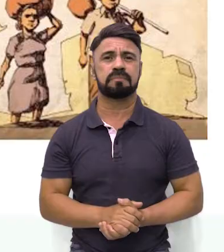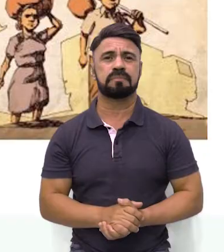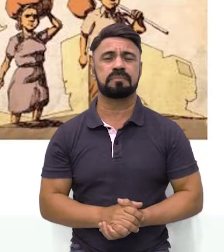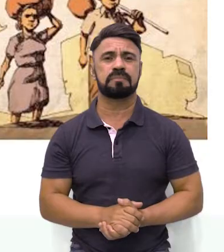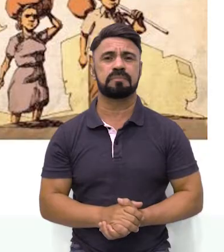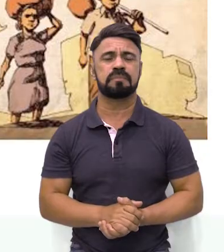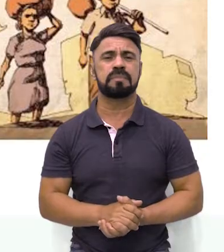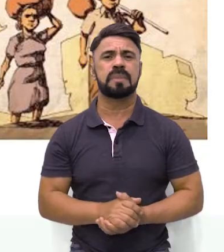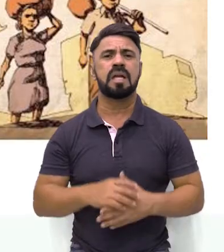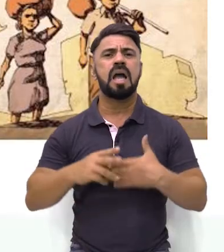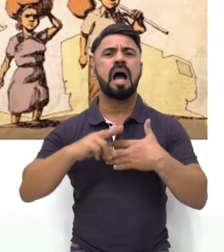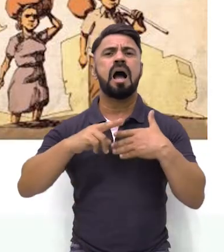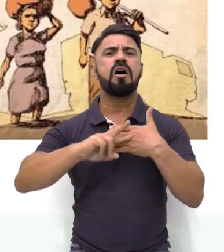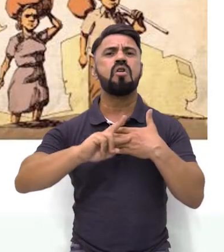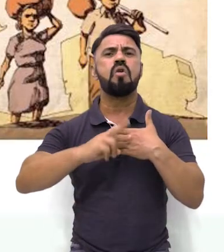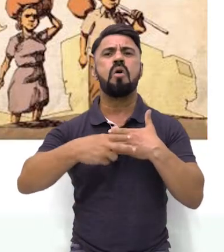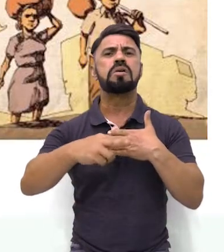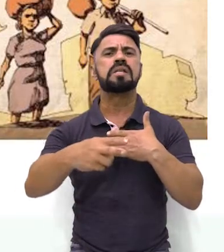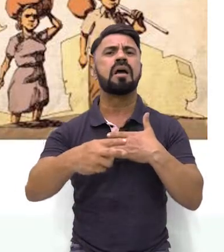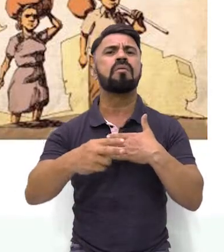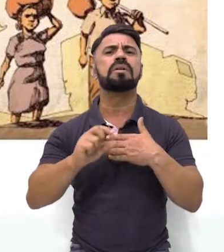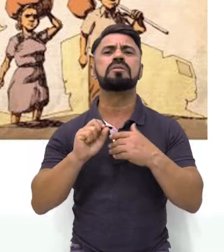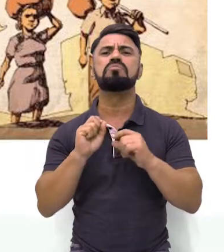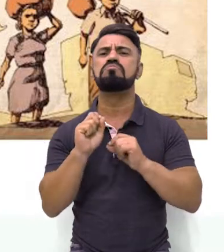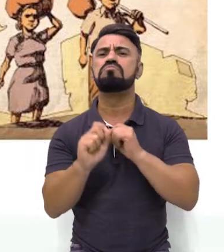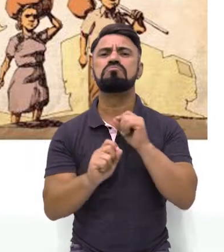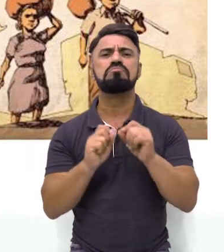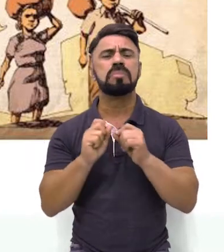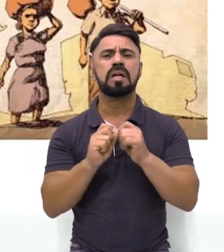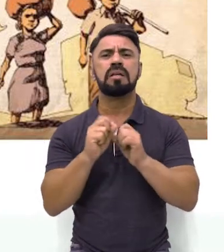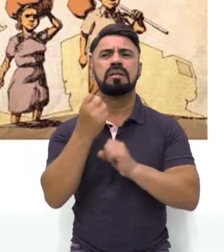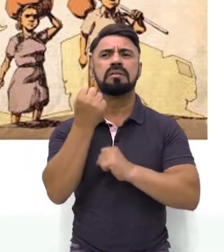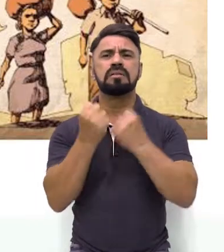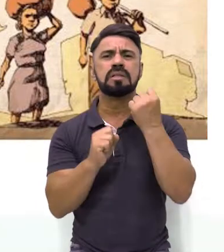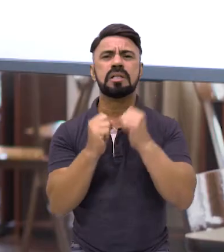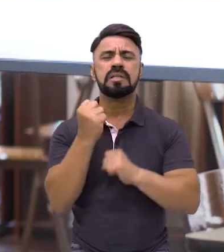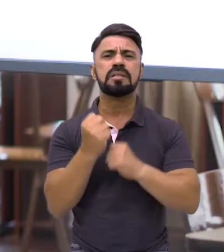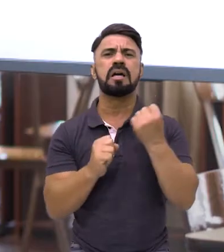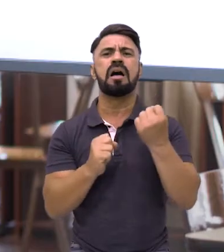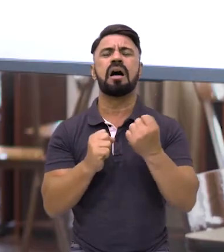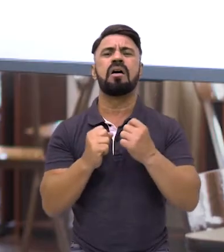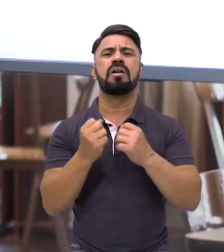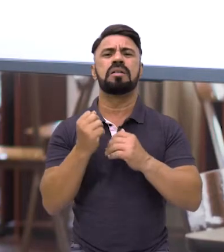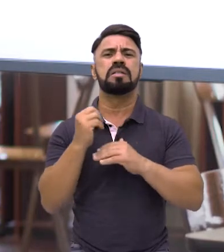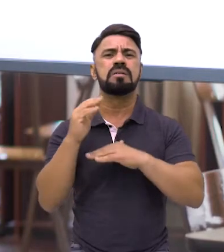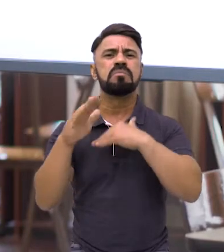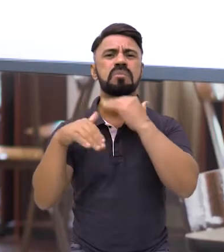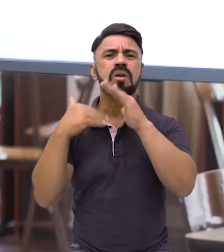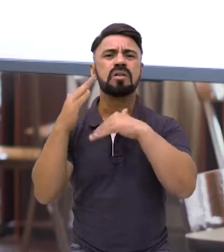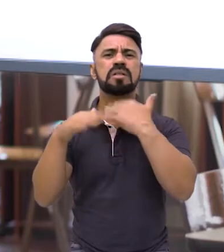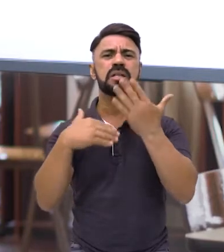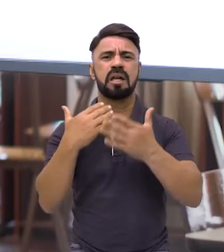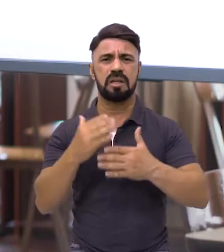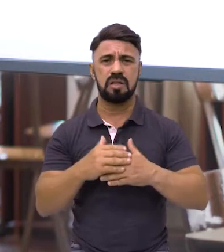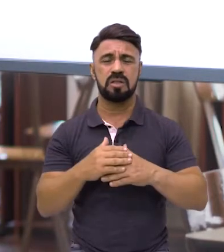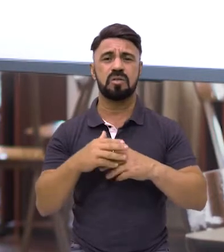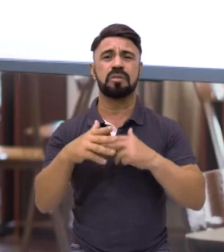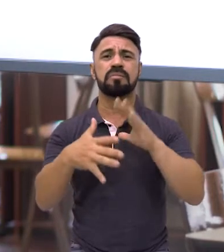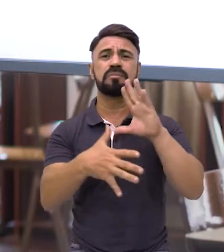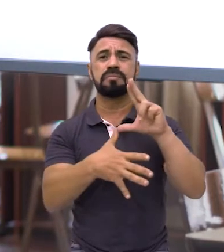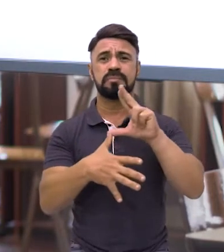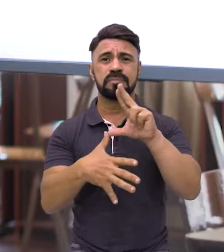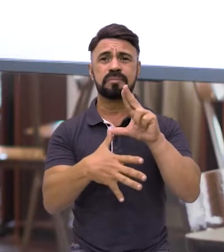E a consequência, gente, dessa industrialização, desse processo pelo qual passa a